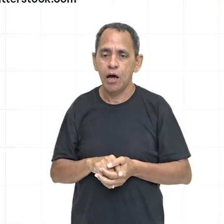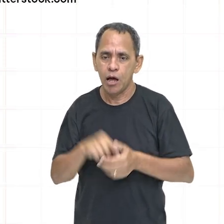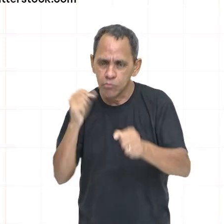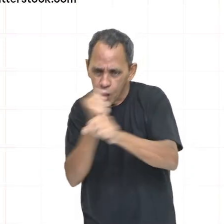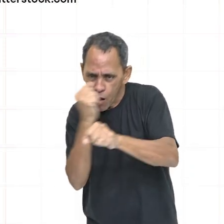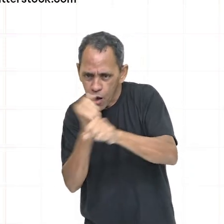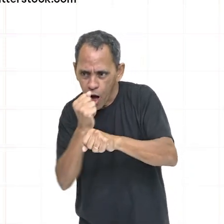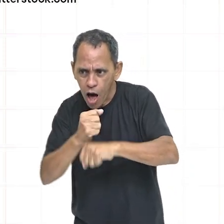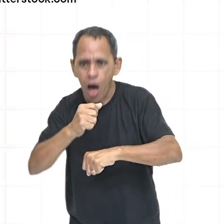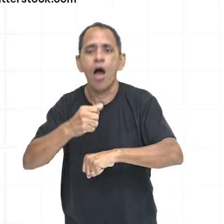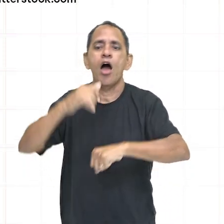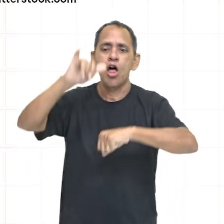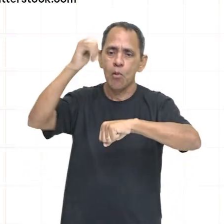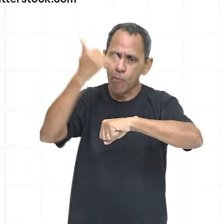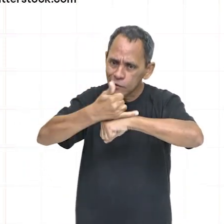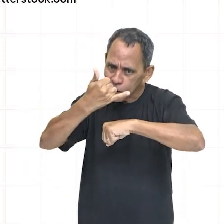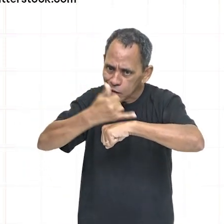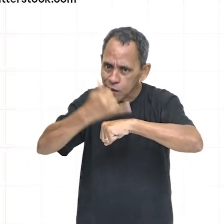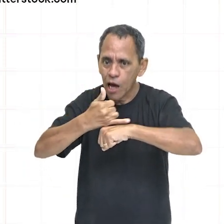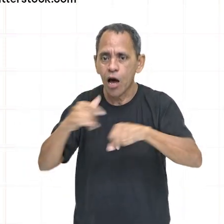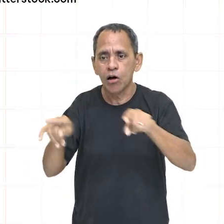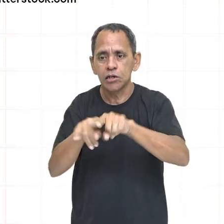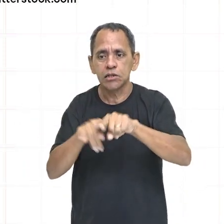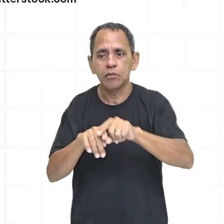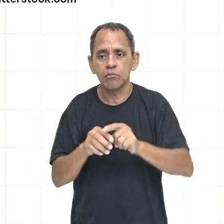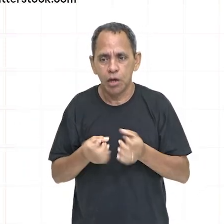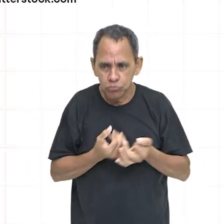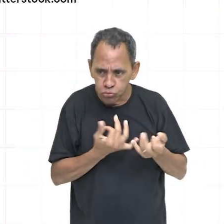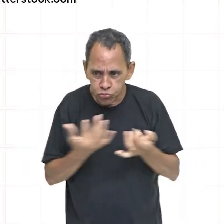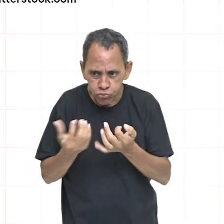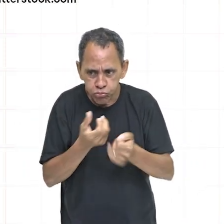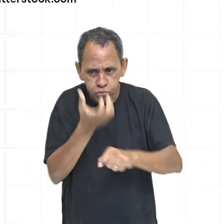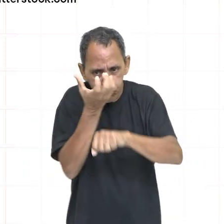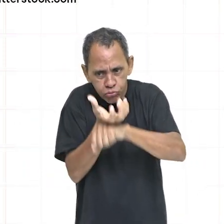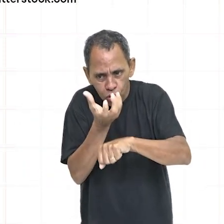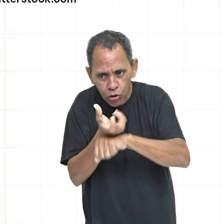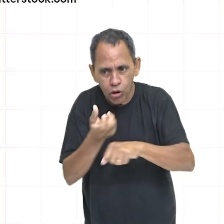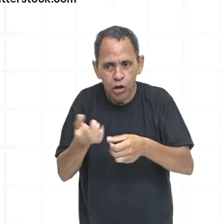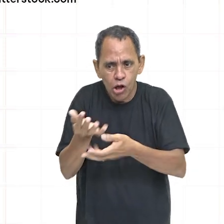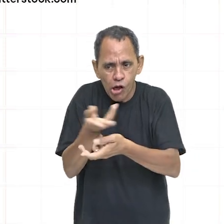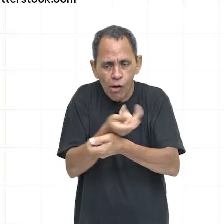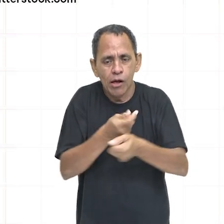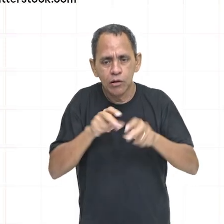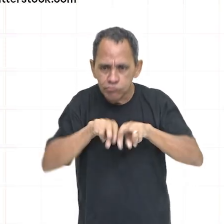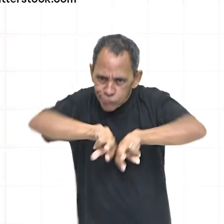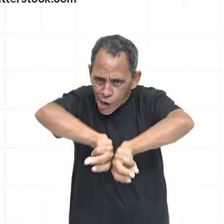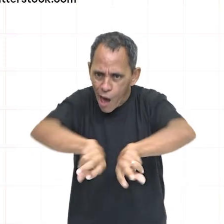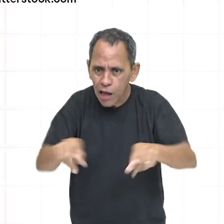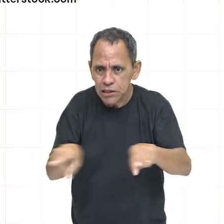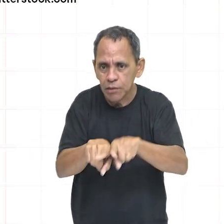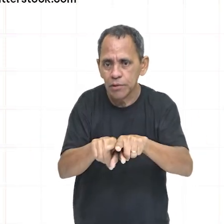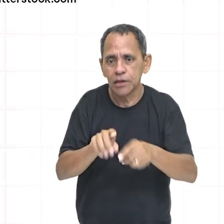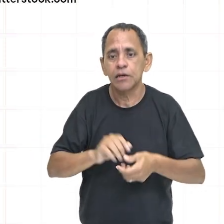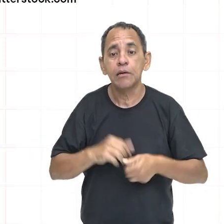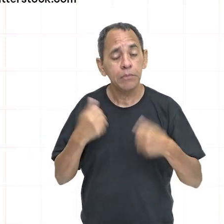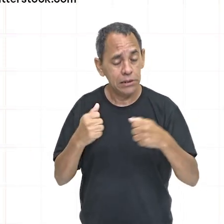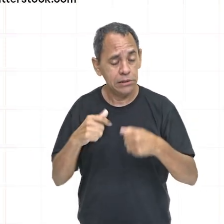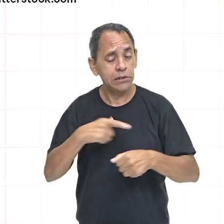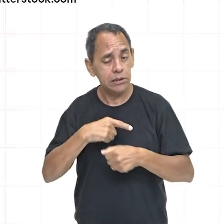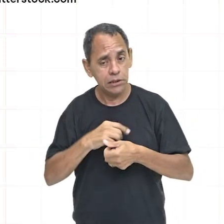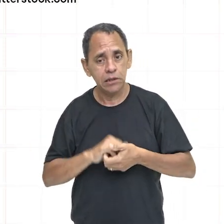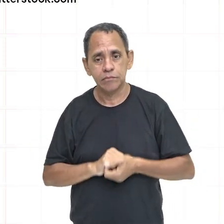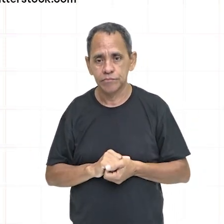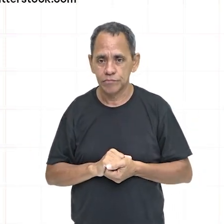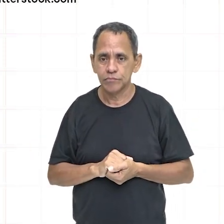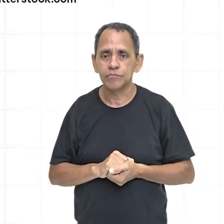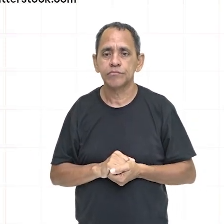siderúrgicas, tá? Com todo o minério, obviamente, que é explorado ali na região, tem que ter esses tipos de indústrias, tanto